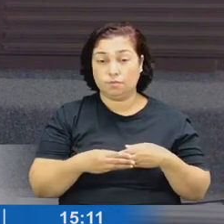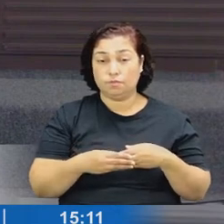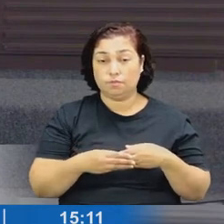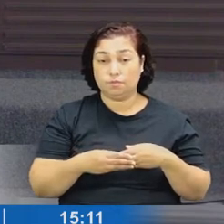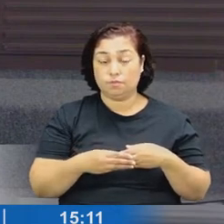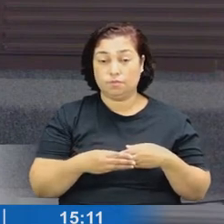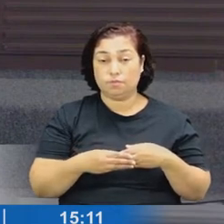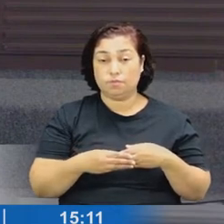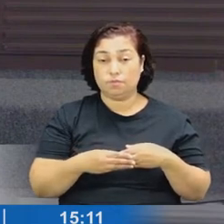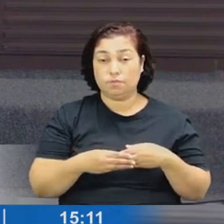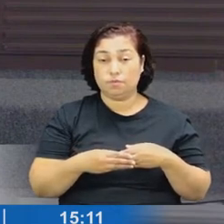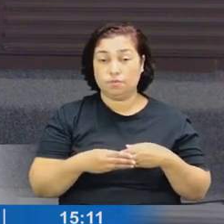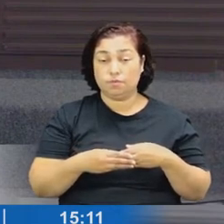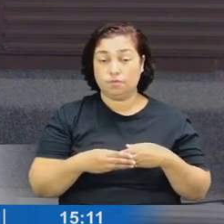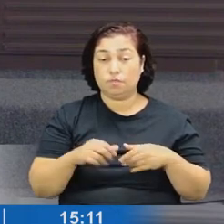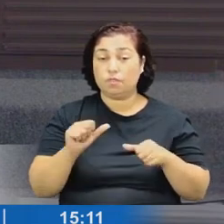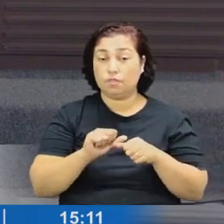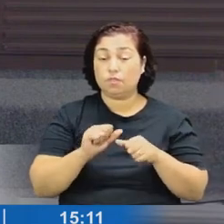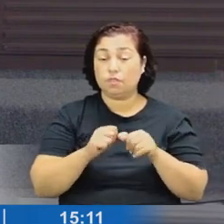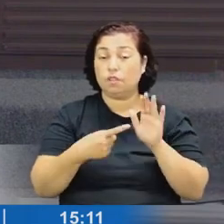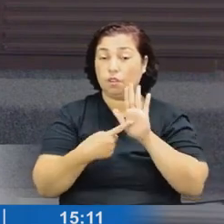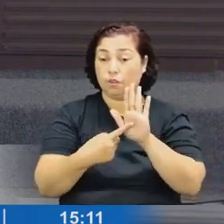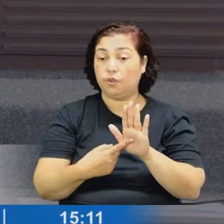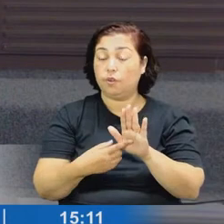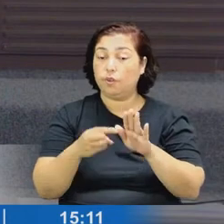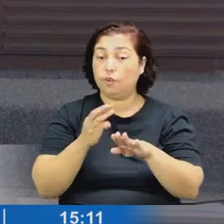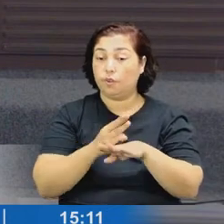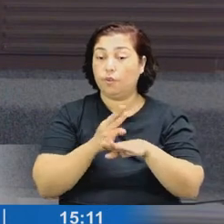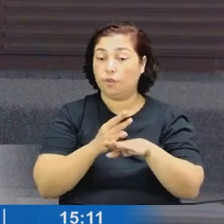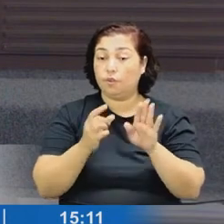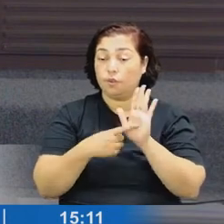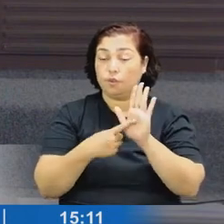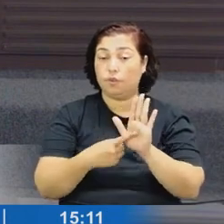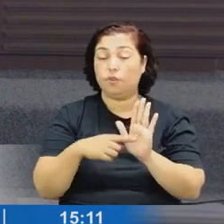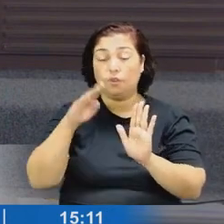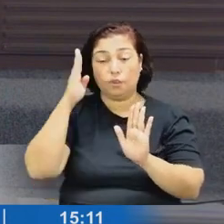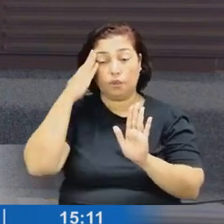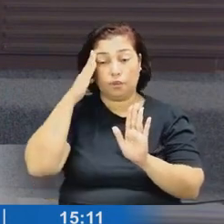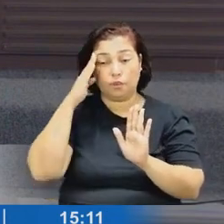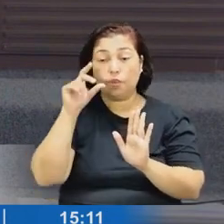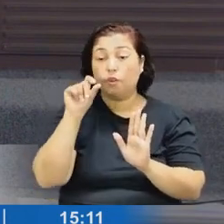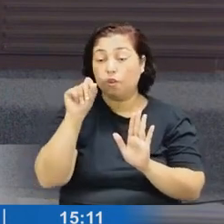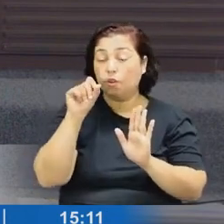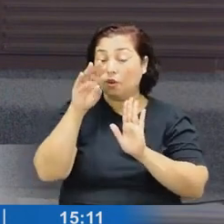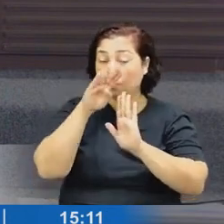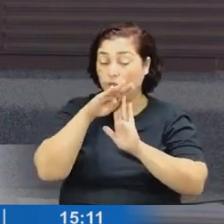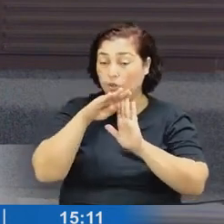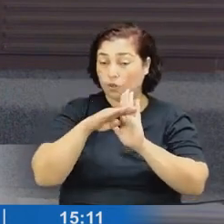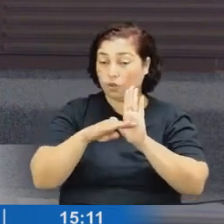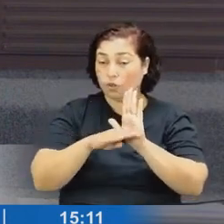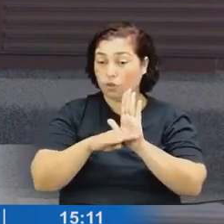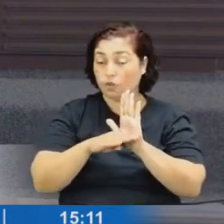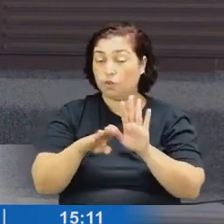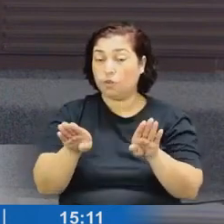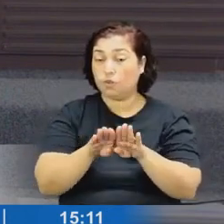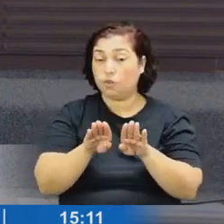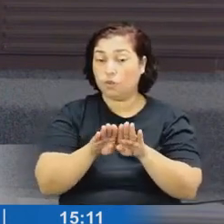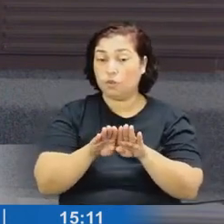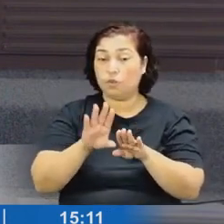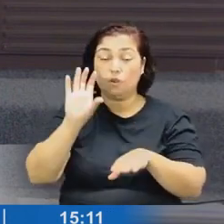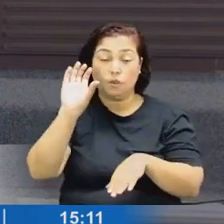eu vou fazer o link com a escola de samba que é uma analogia boa para vocês entenderem que essas etapas eleitorais elas também